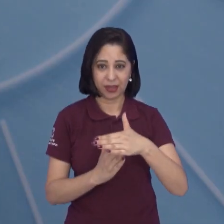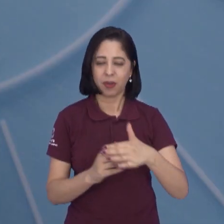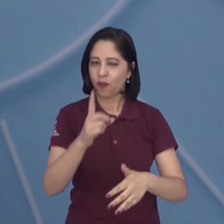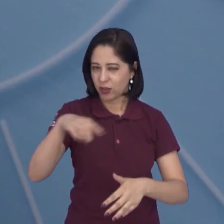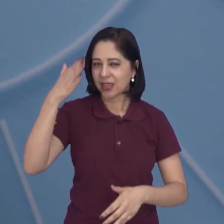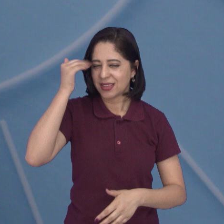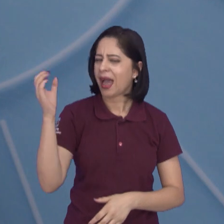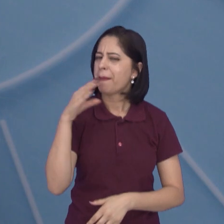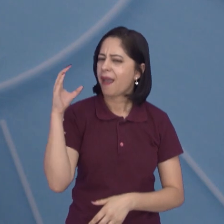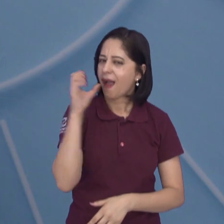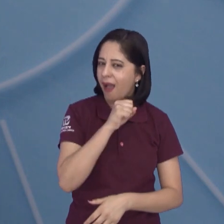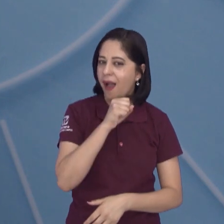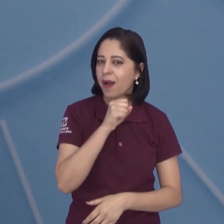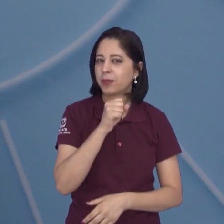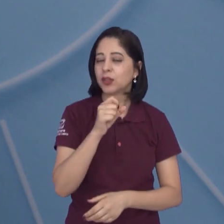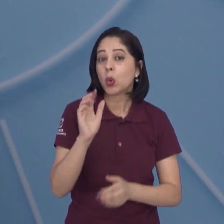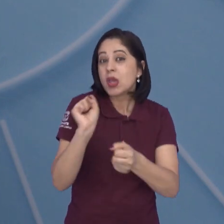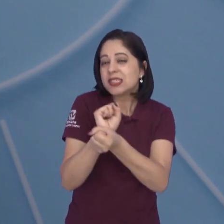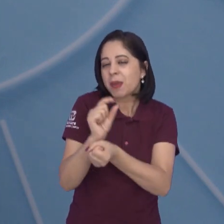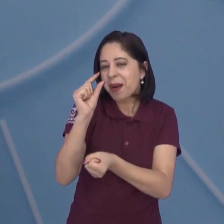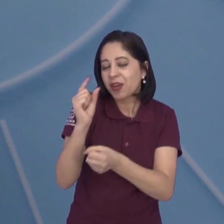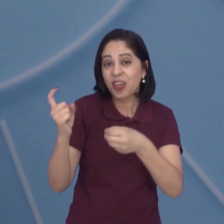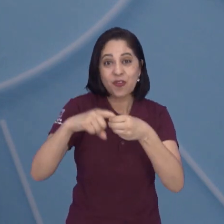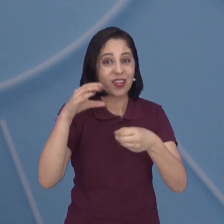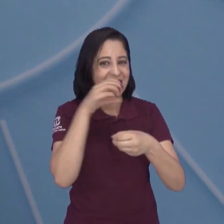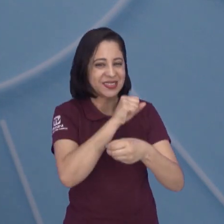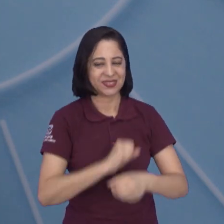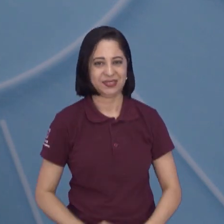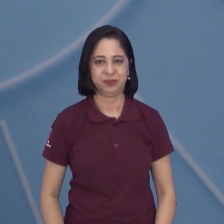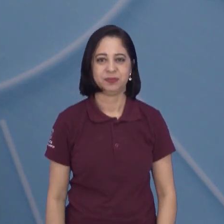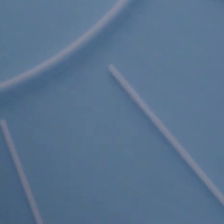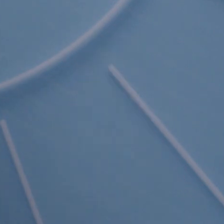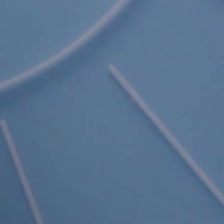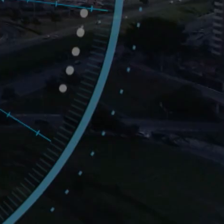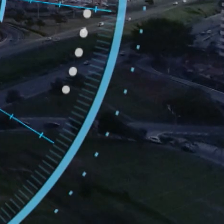sabem, é rapidinho. Fiquem com a gente porque voltamos já já. É bem rápido.